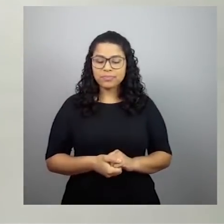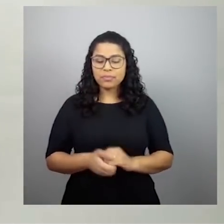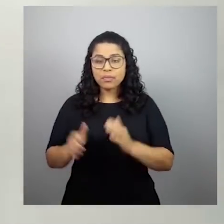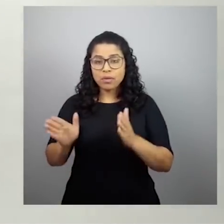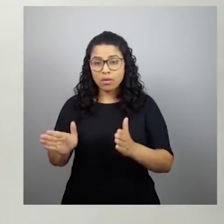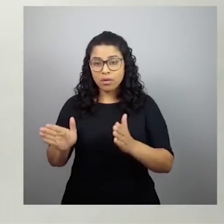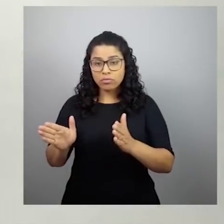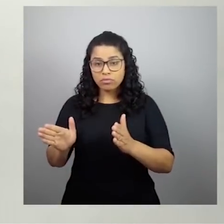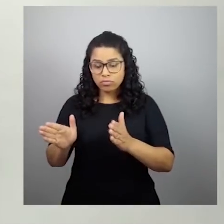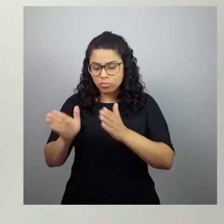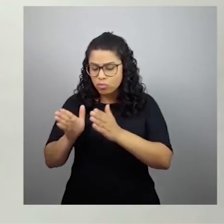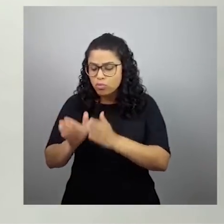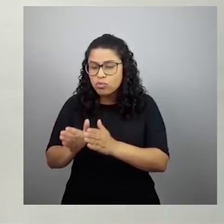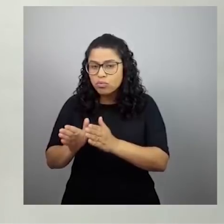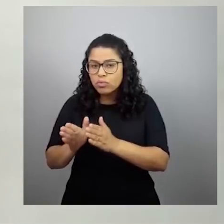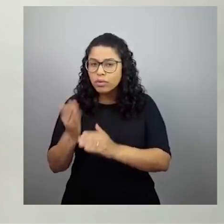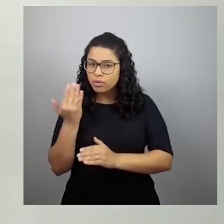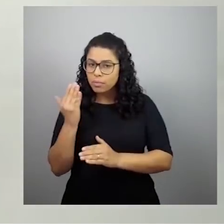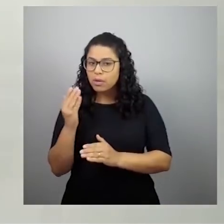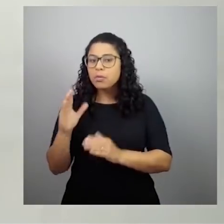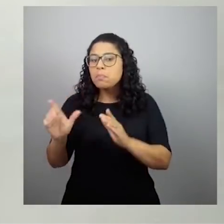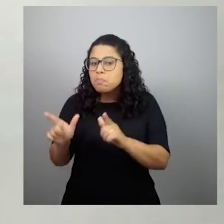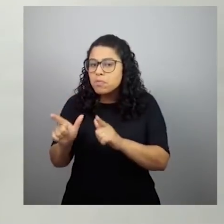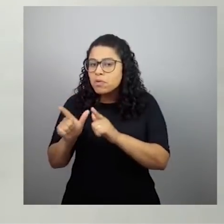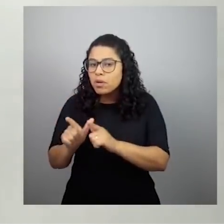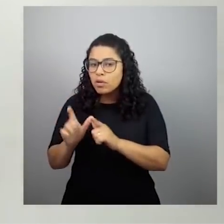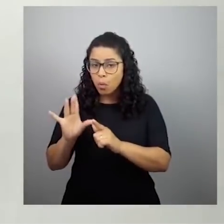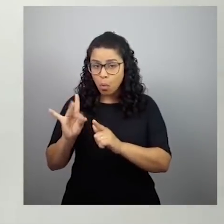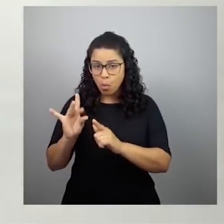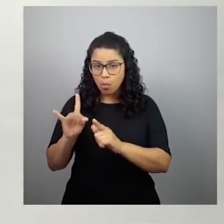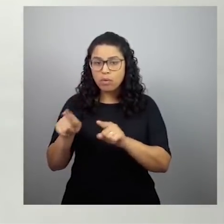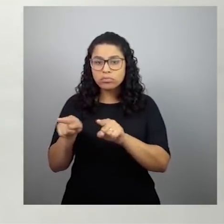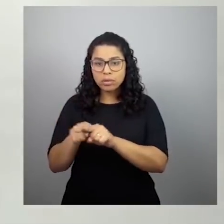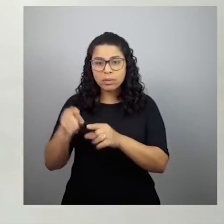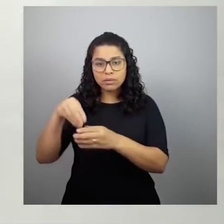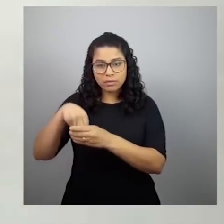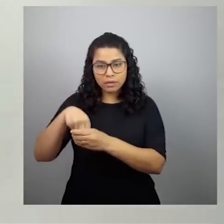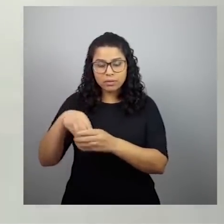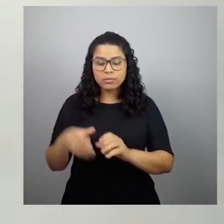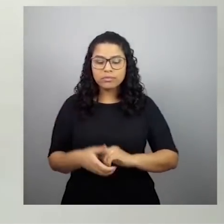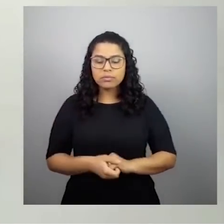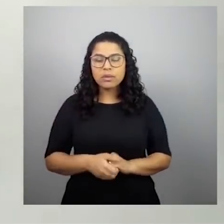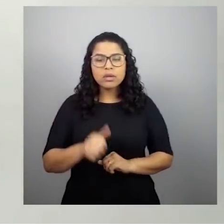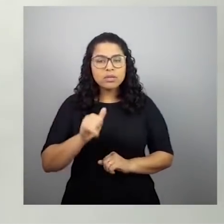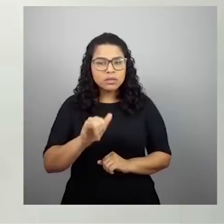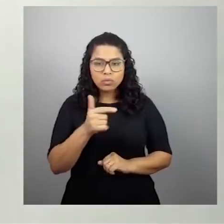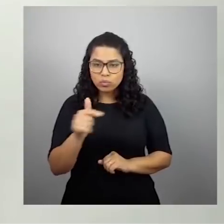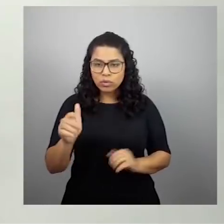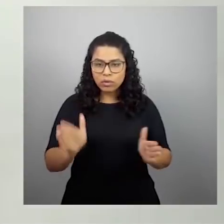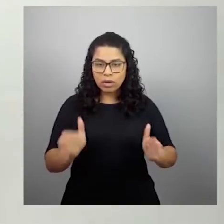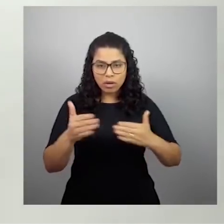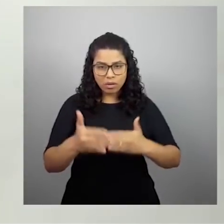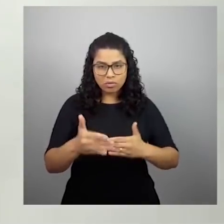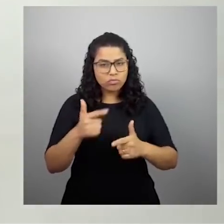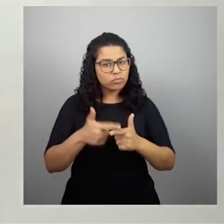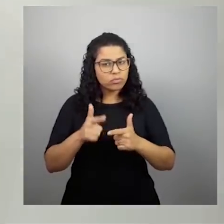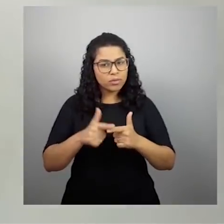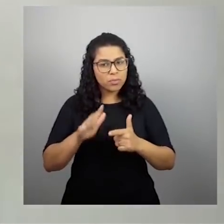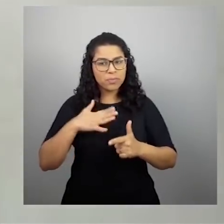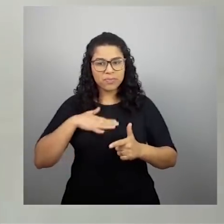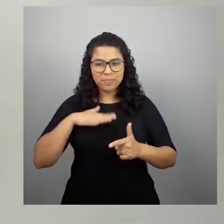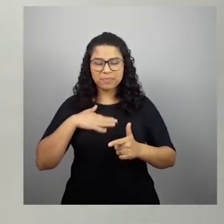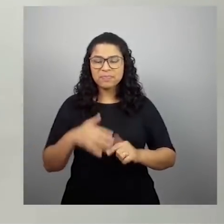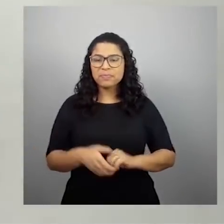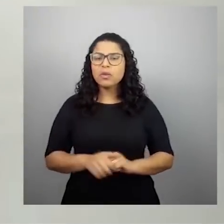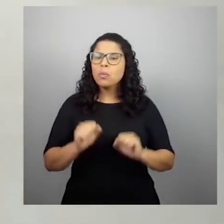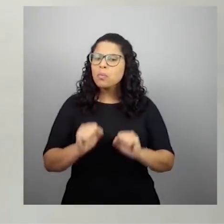caixinha pequena com espelho pequeno, colado no fundo. Se vocês não encontrarem caixa, pode ser qualquer um